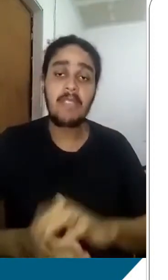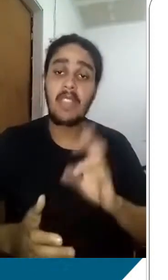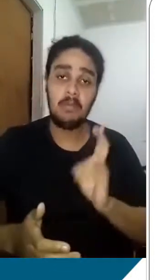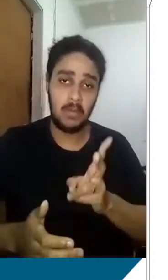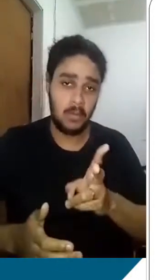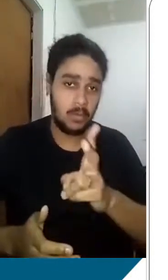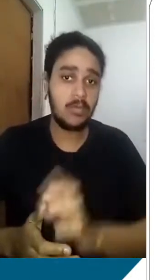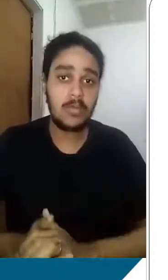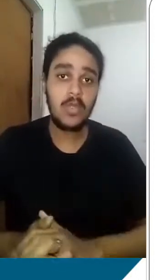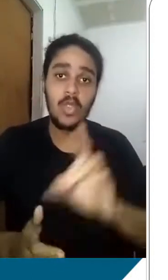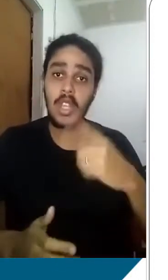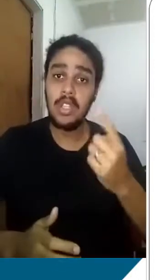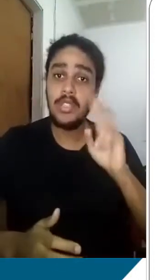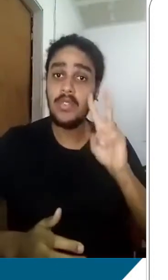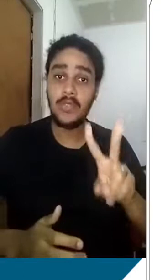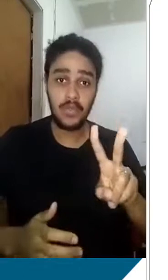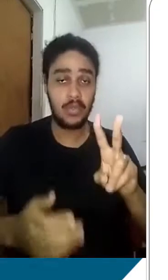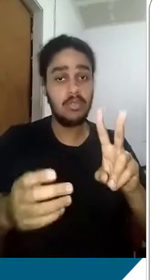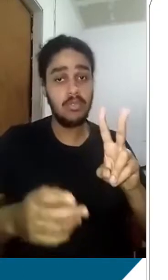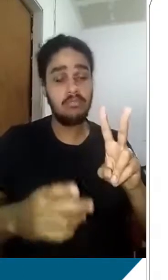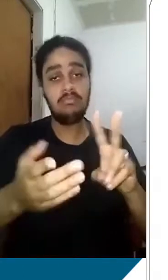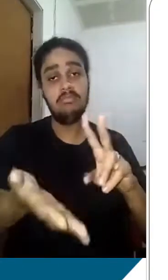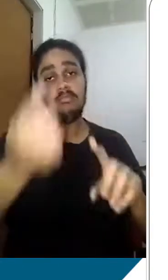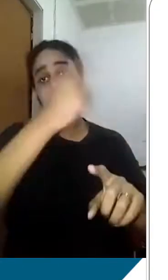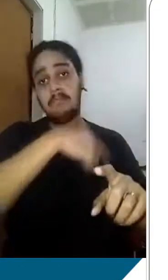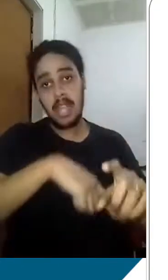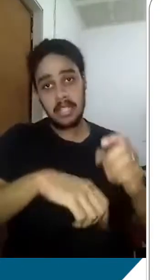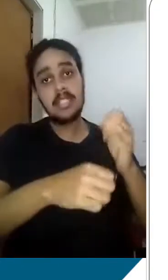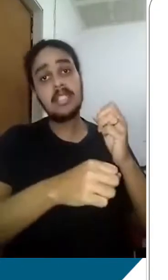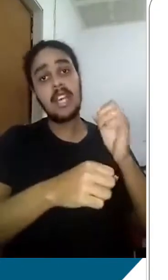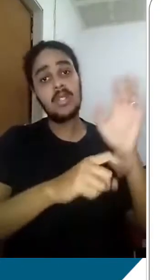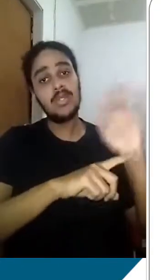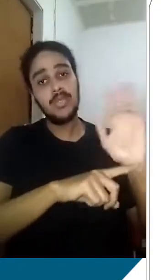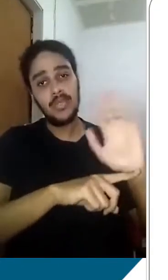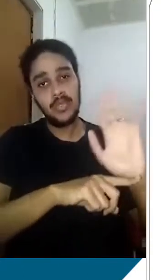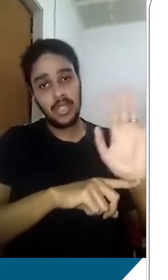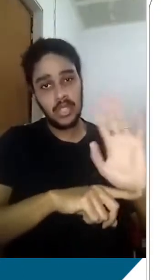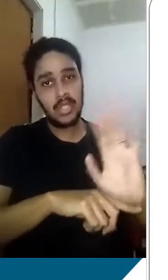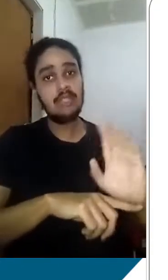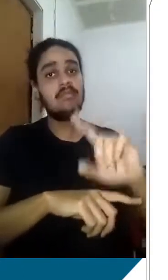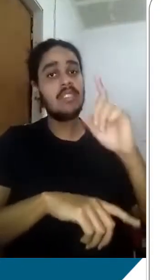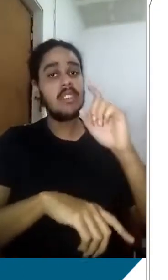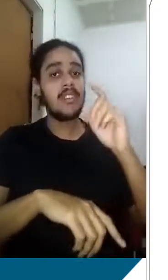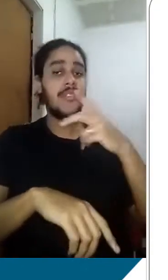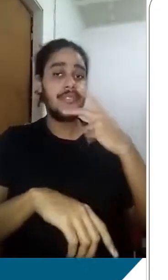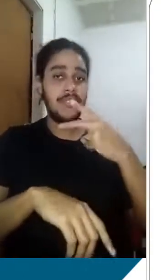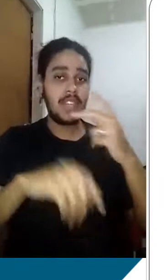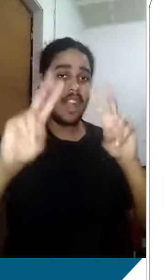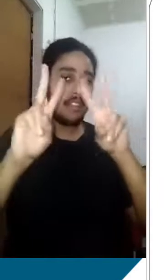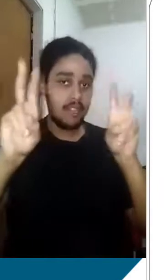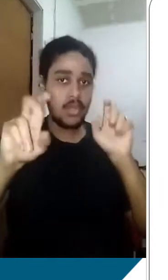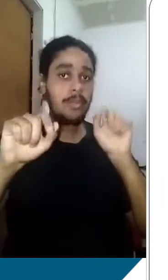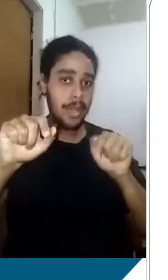que permanece. A gente viu no nosso último vídeo, né, aquela matéria, né, do portal do Senado que falava